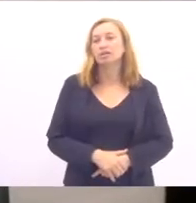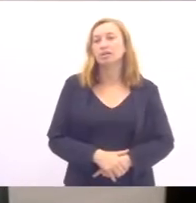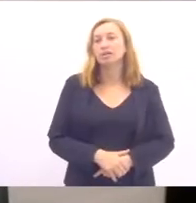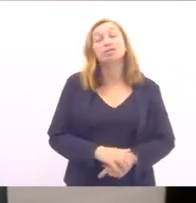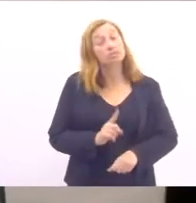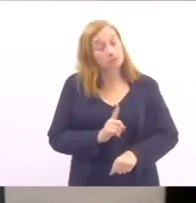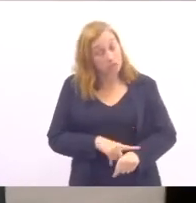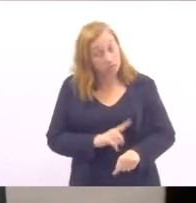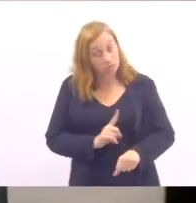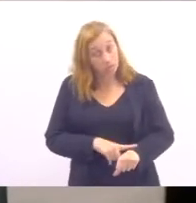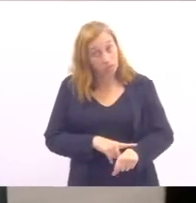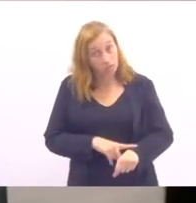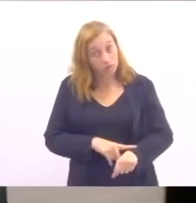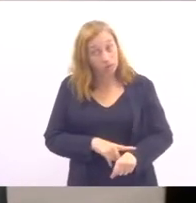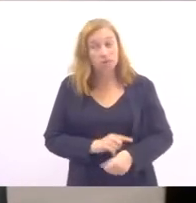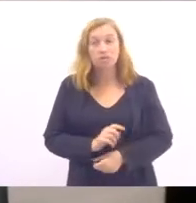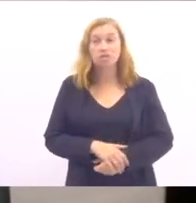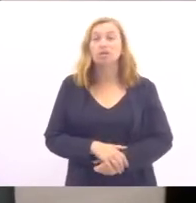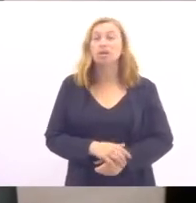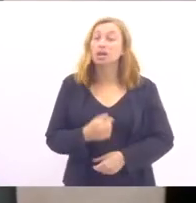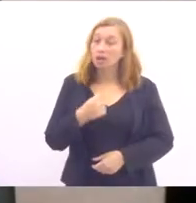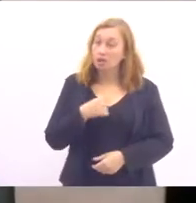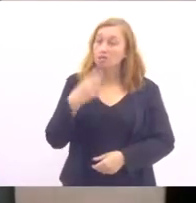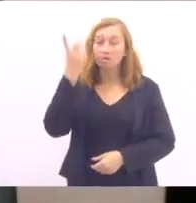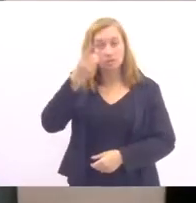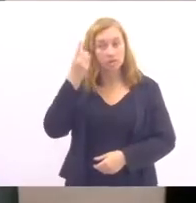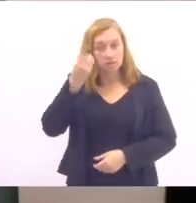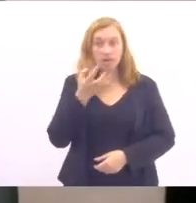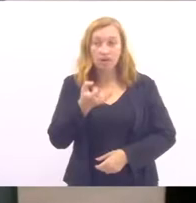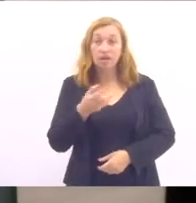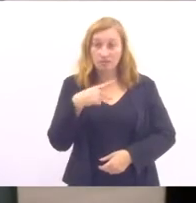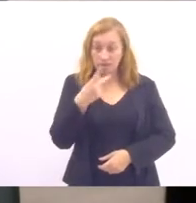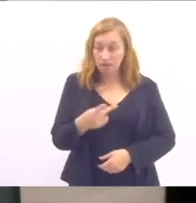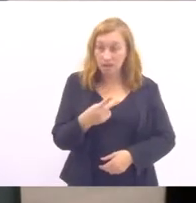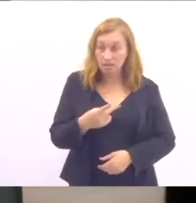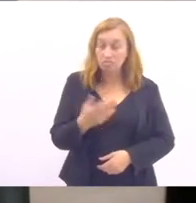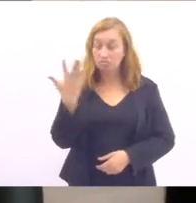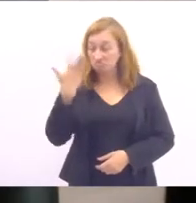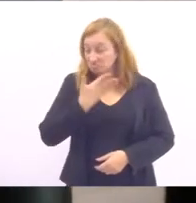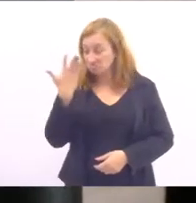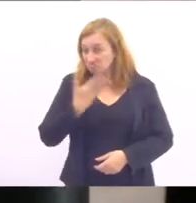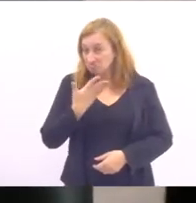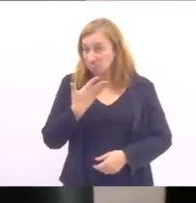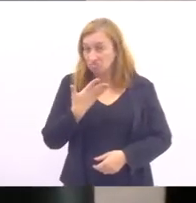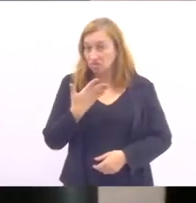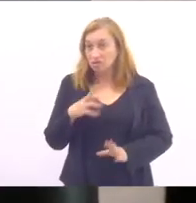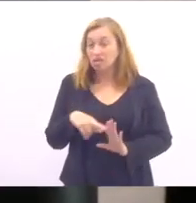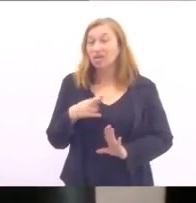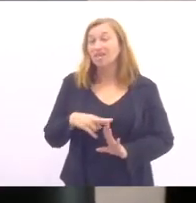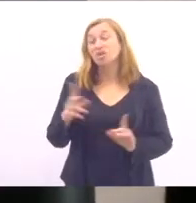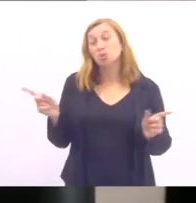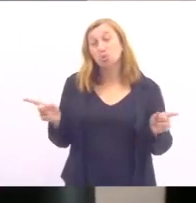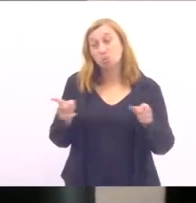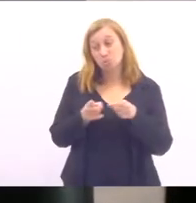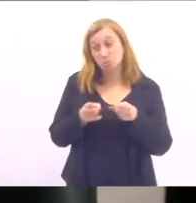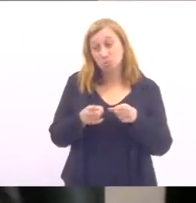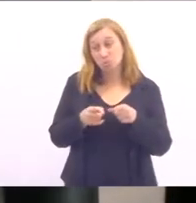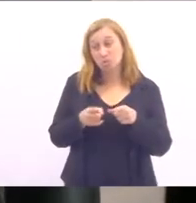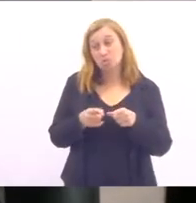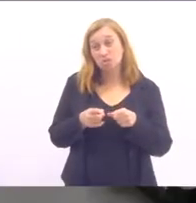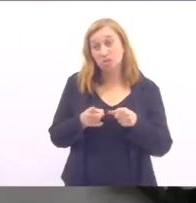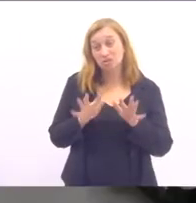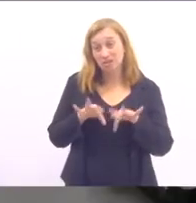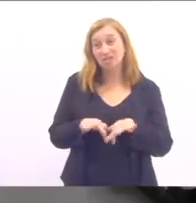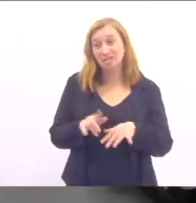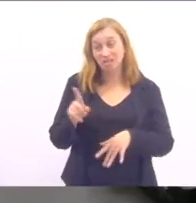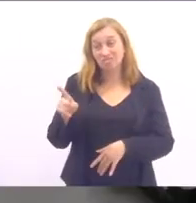Nesse momento, completamente destroçada. E eu, deputado, quero lhe antecipar que não vejo uma solução. Tenta dar uma arrematada para a